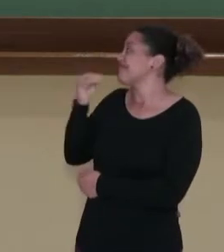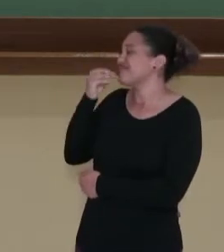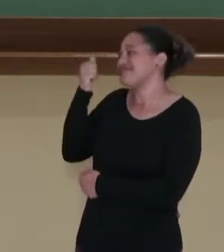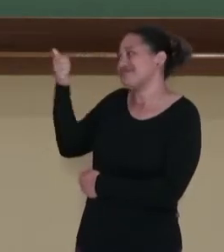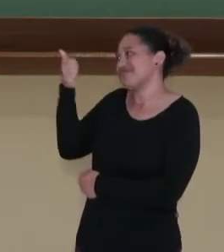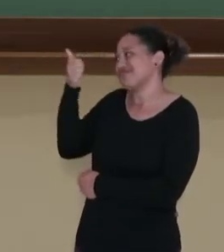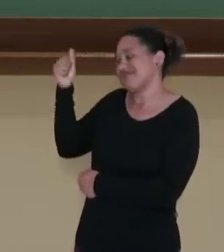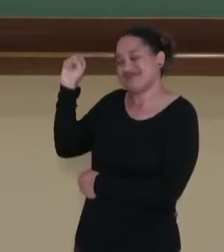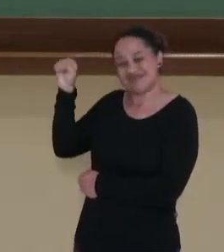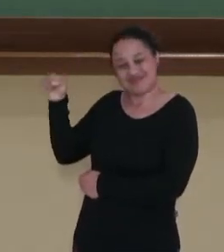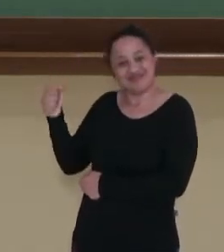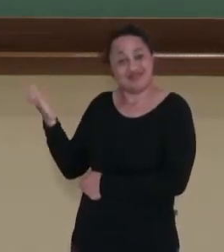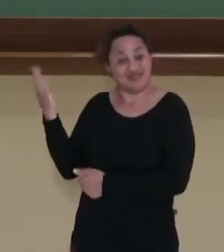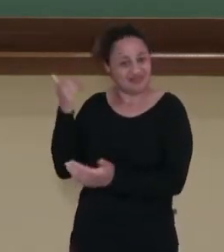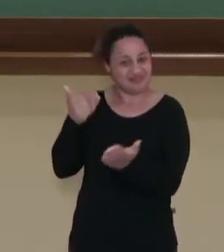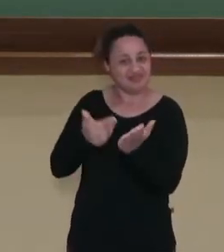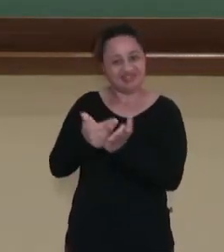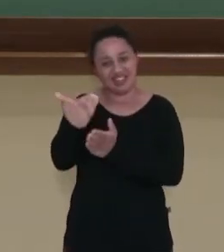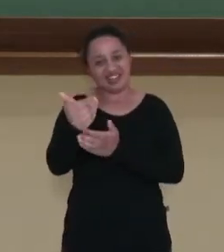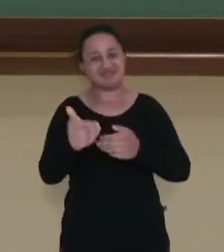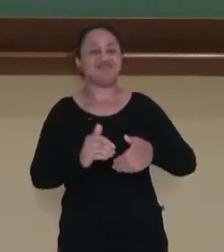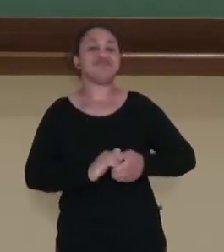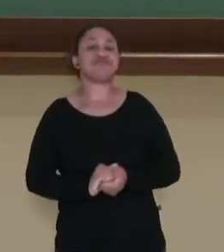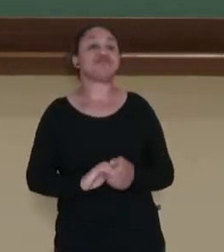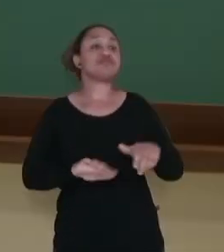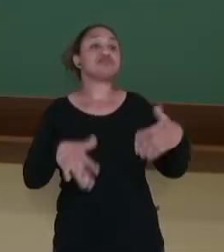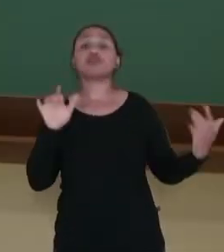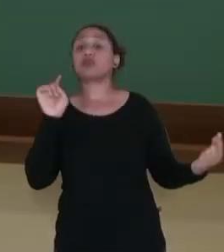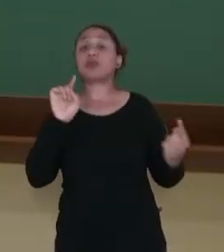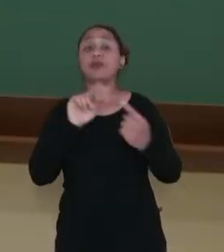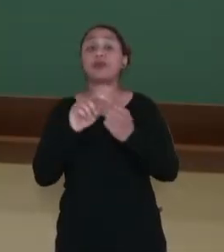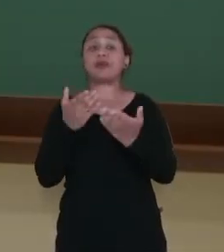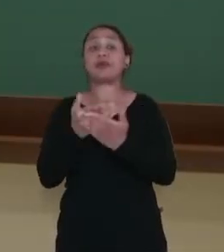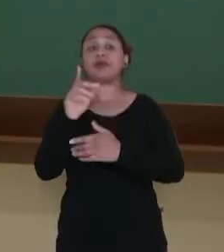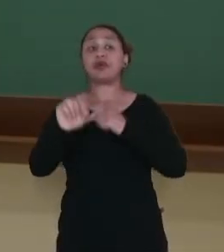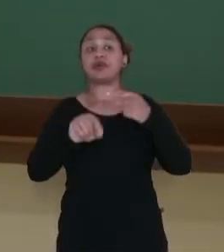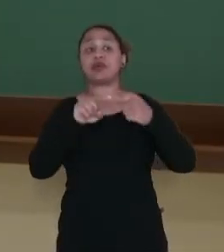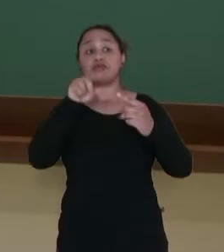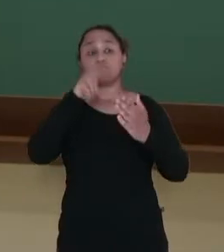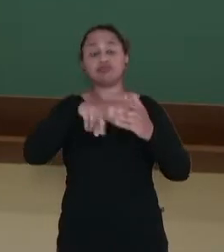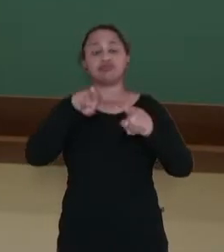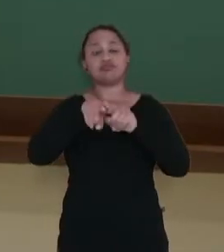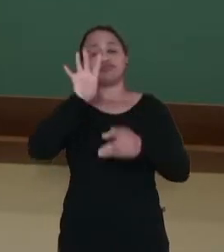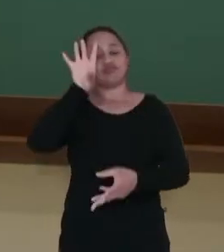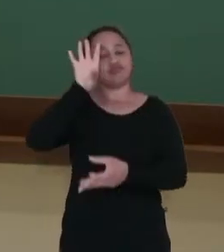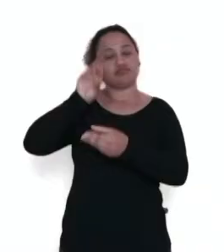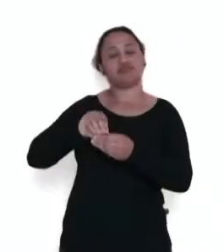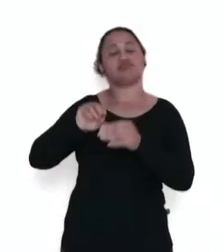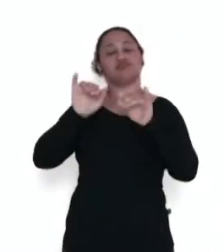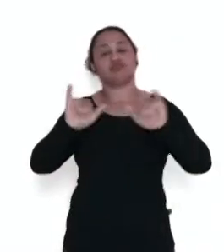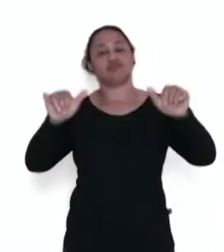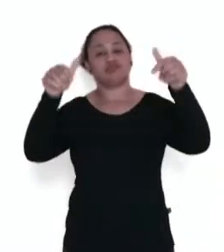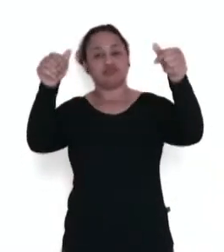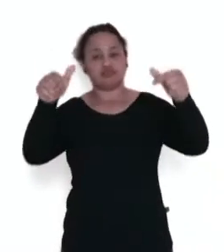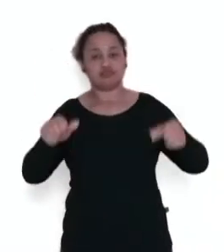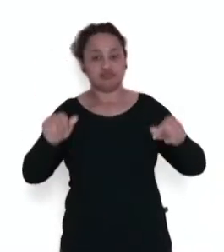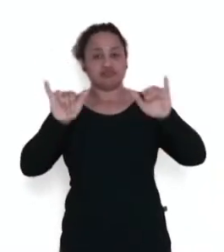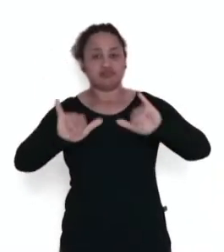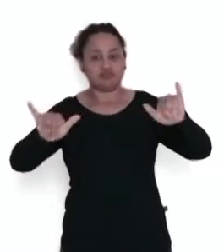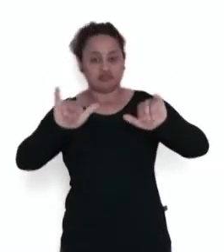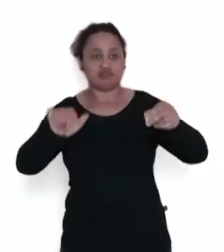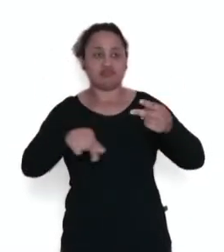tudo bem? Vamos lá? Os nossos objetivos: ler e interpretar um cartaz de campanha.